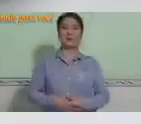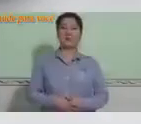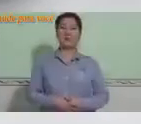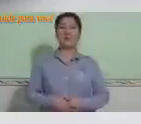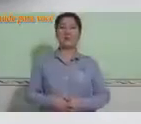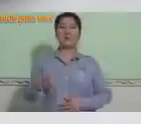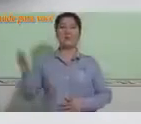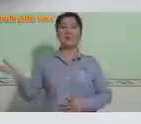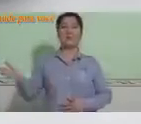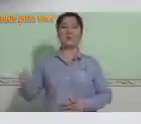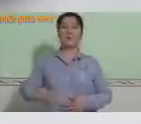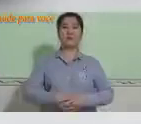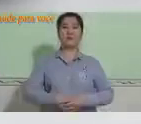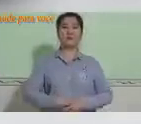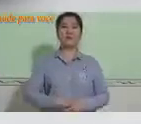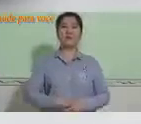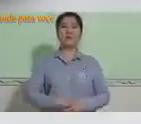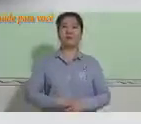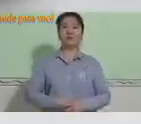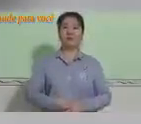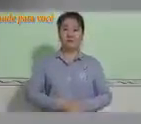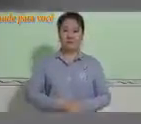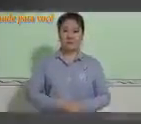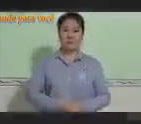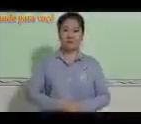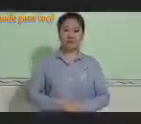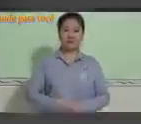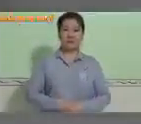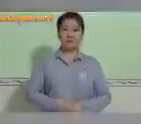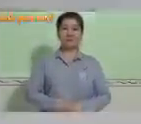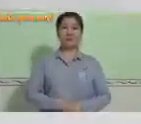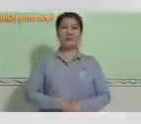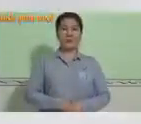vírgula, por exemplo, vírgula, que ajuda a evitar a